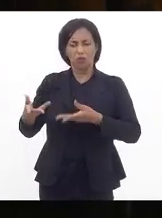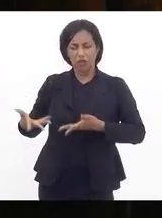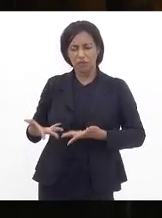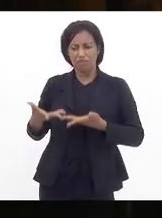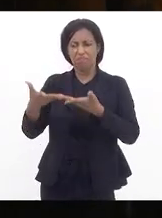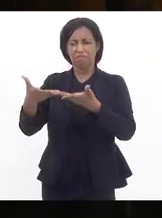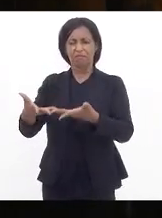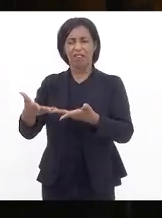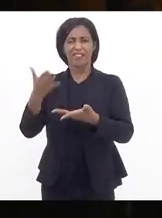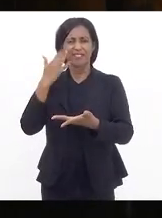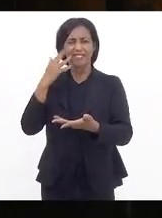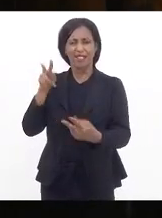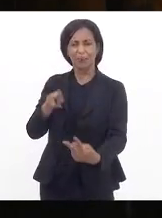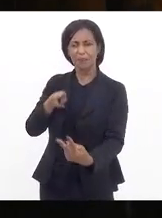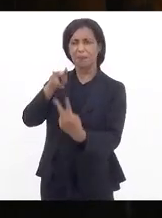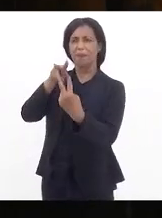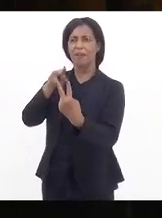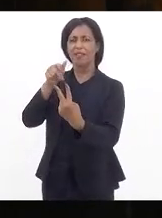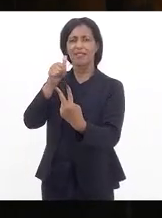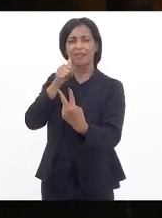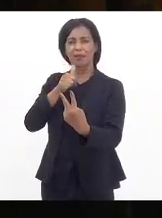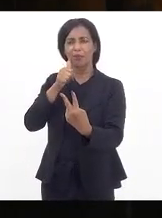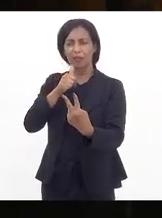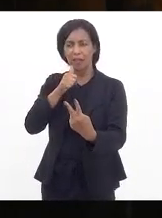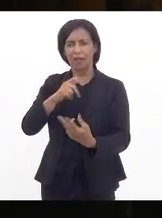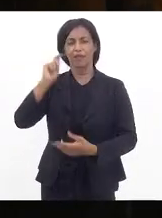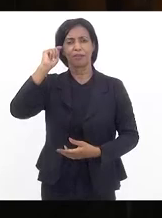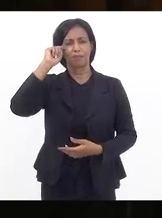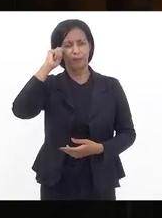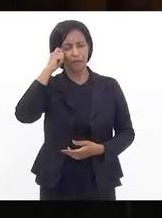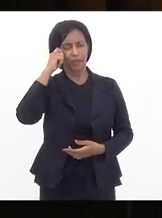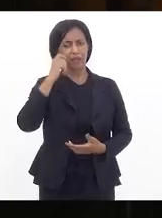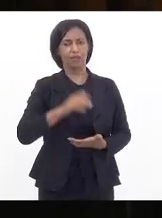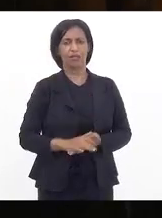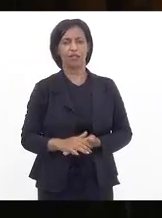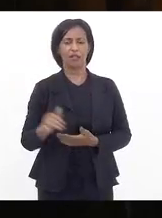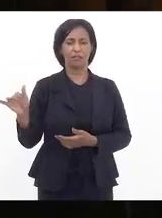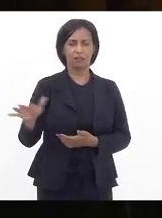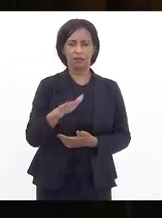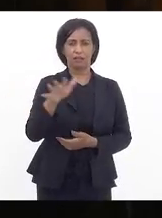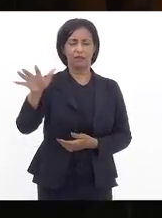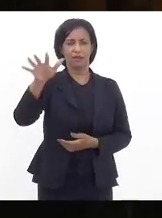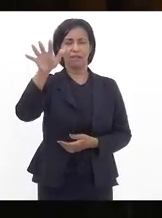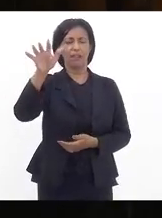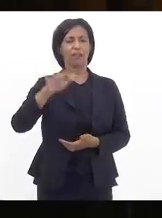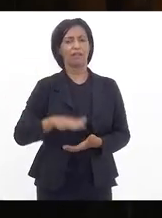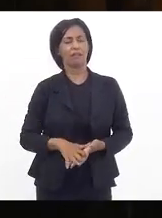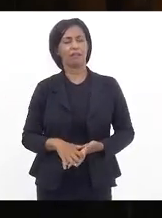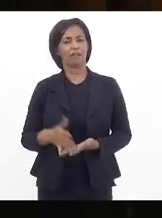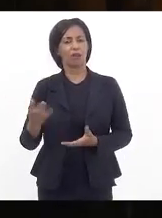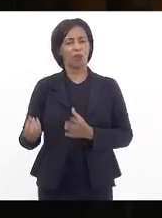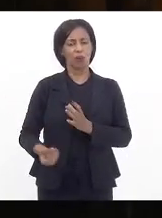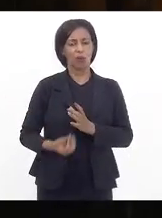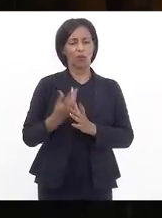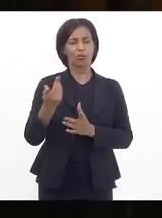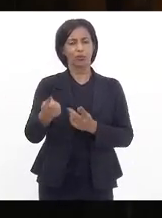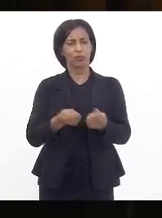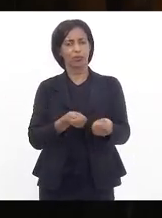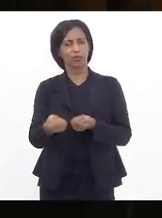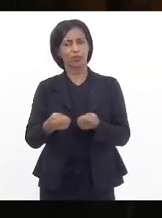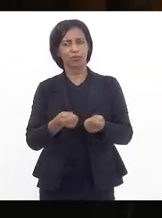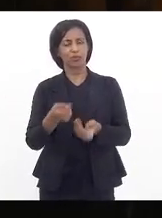essas pessoas a gente sabe a cara dela são mulheres pretas vinda da favela da Periferia construindo uma